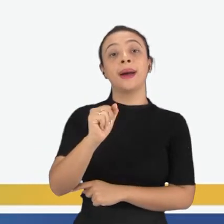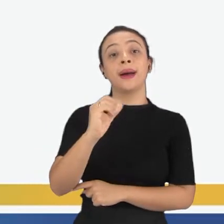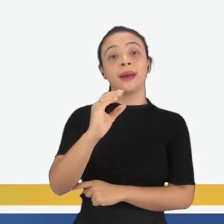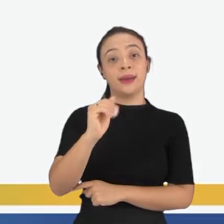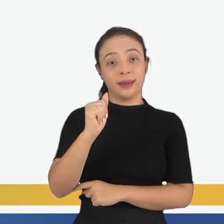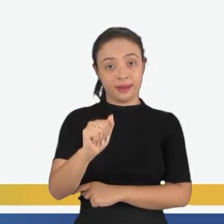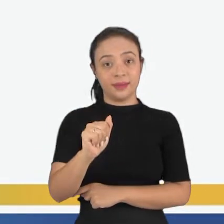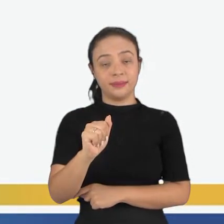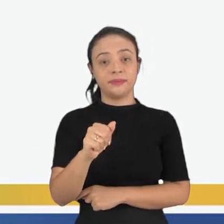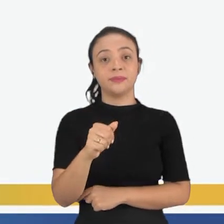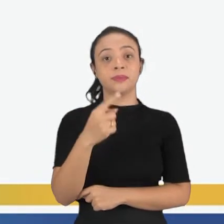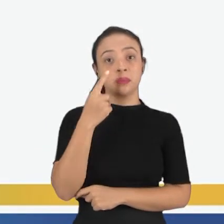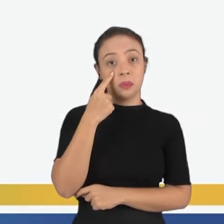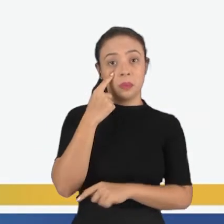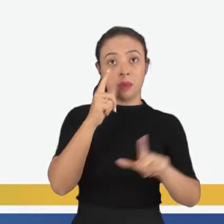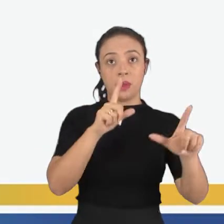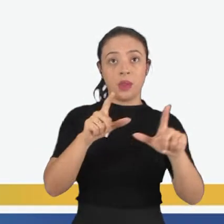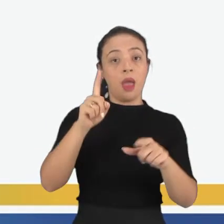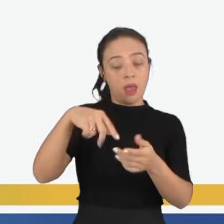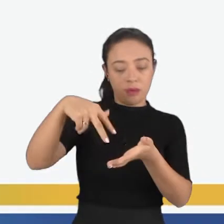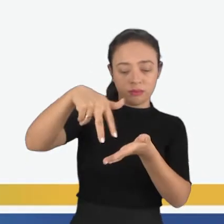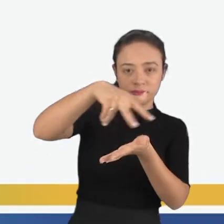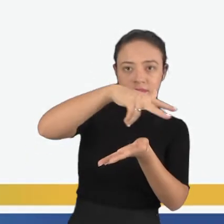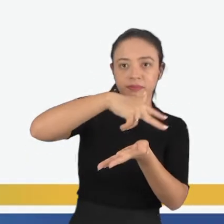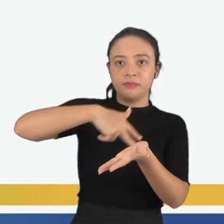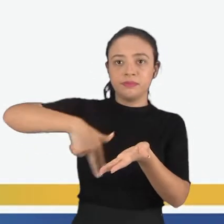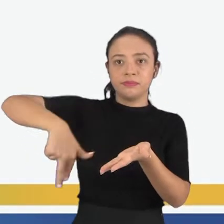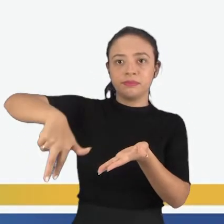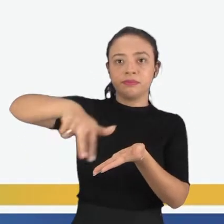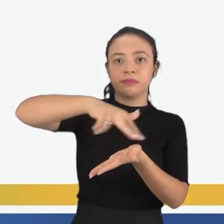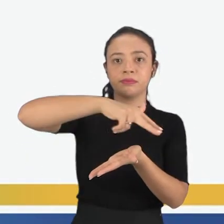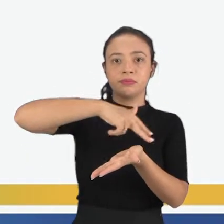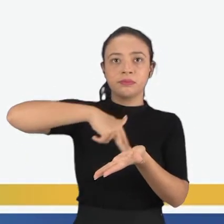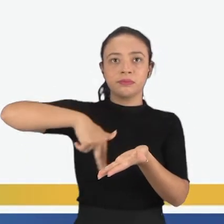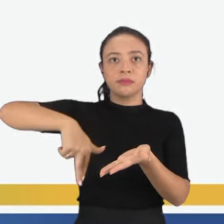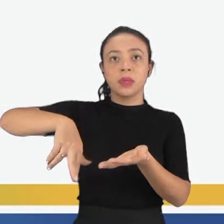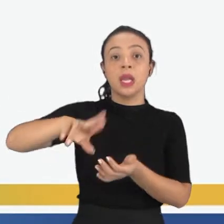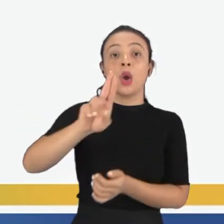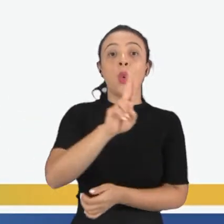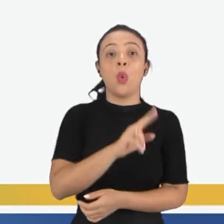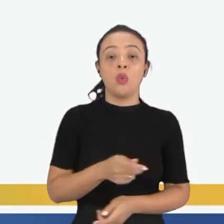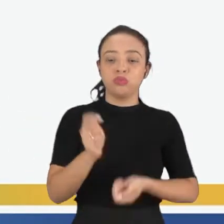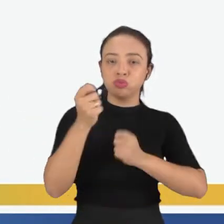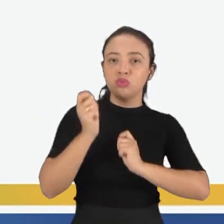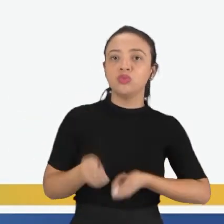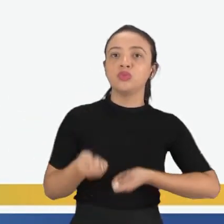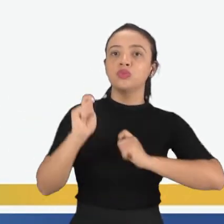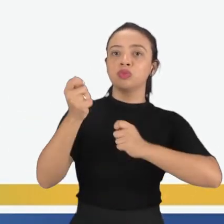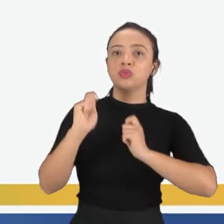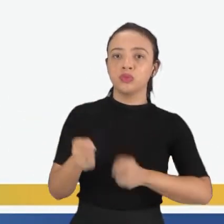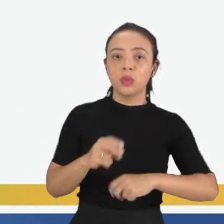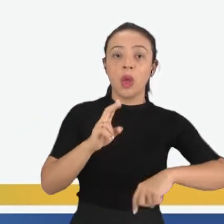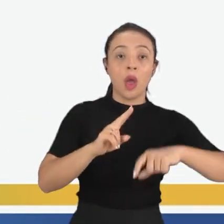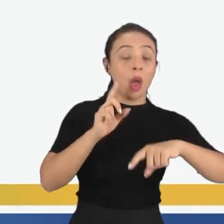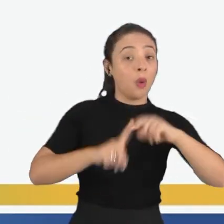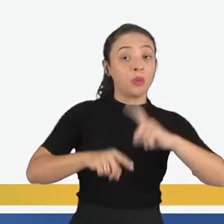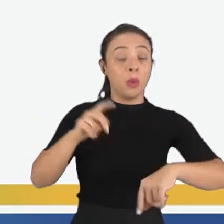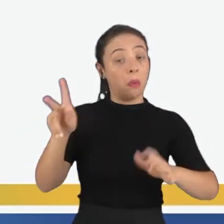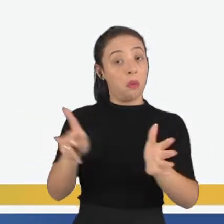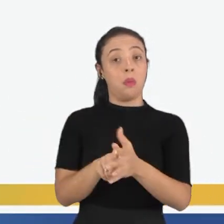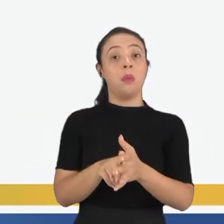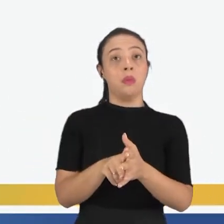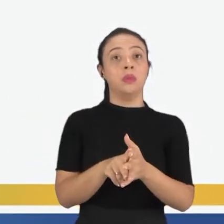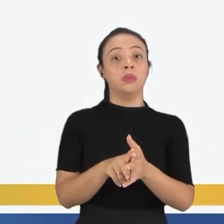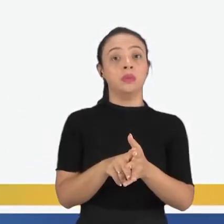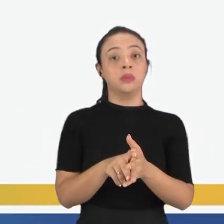para vocês, é uma dança circular, né? E eles estão com as maracas na mão. É um instrumento muito específico e dá